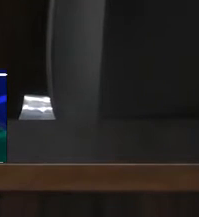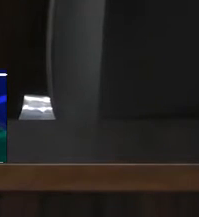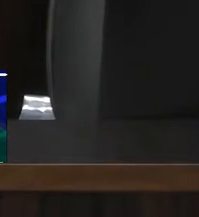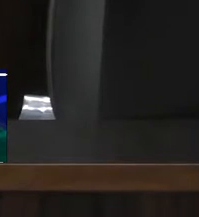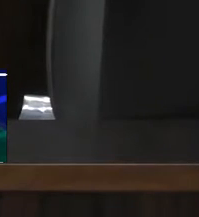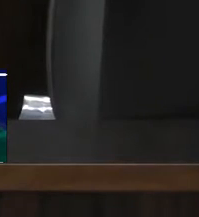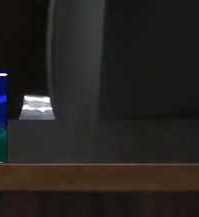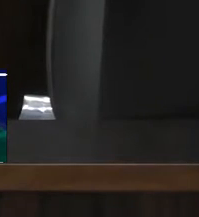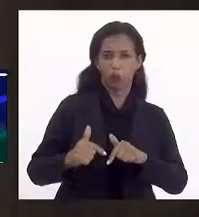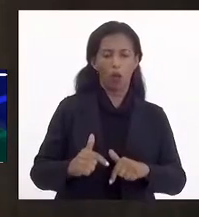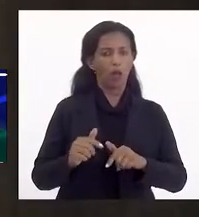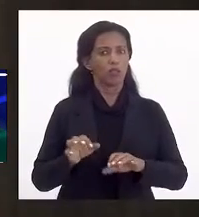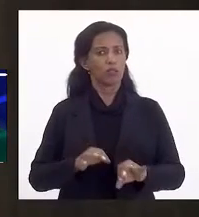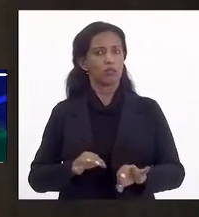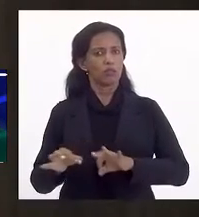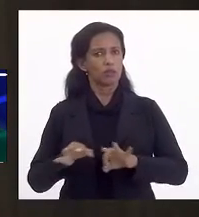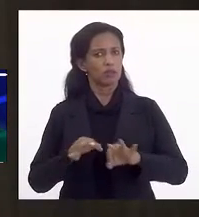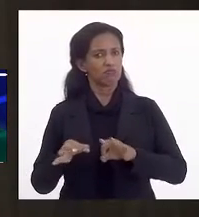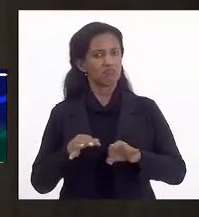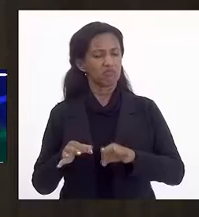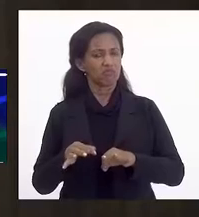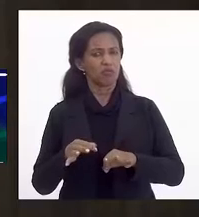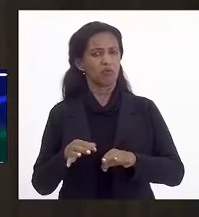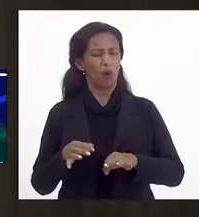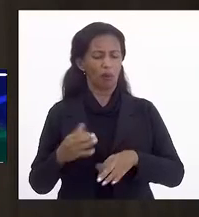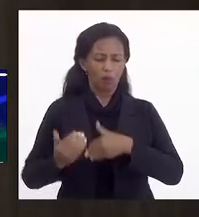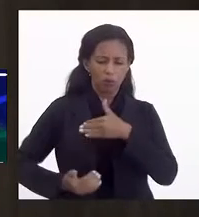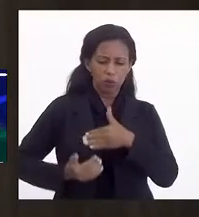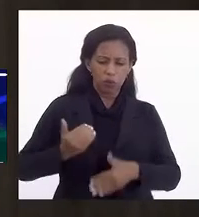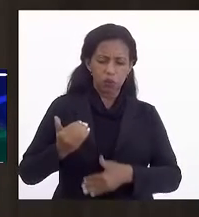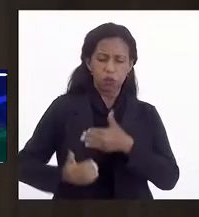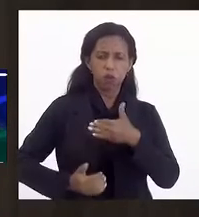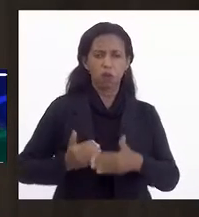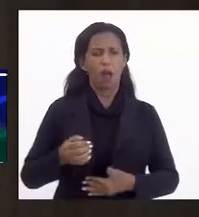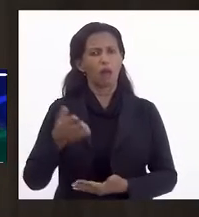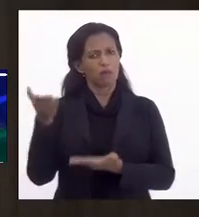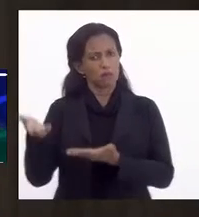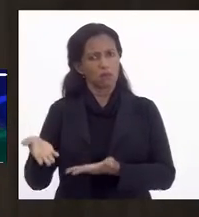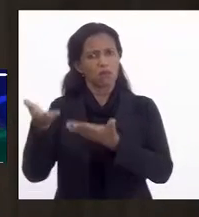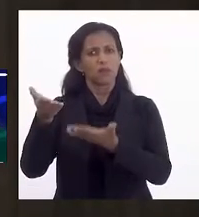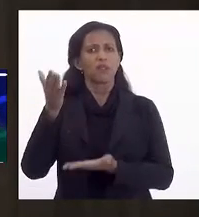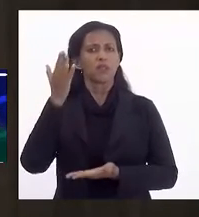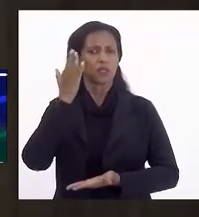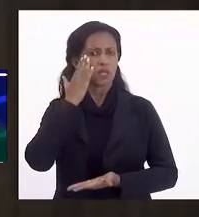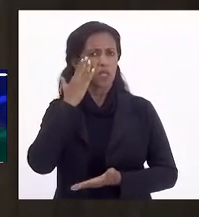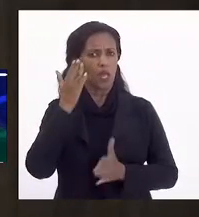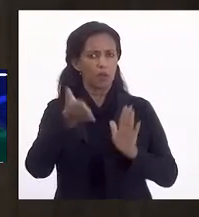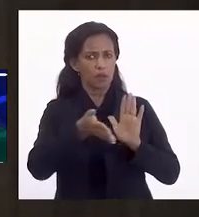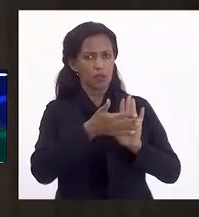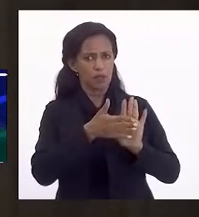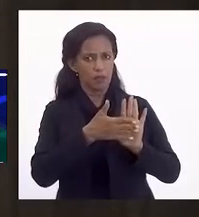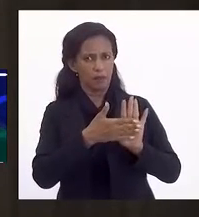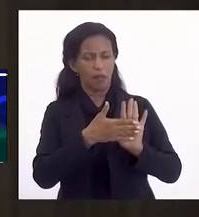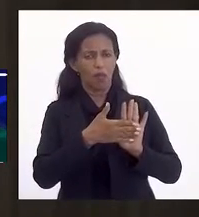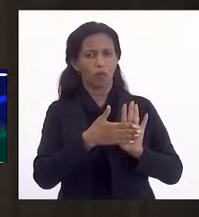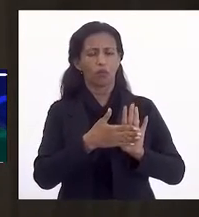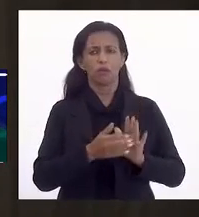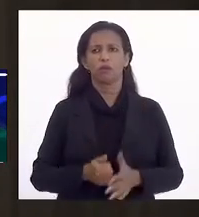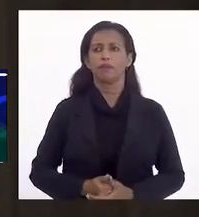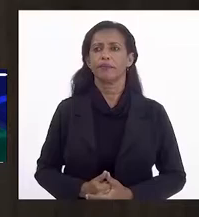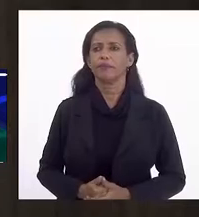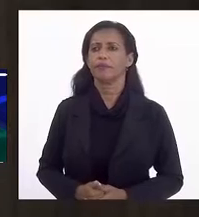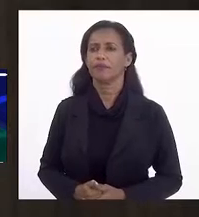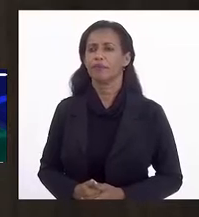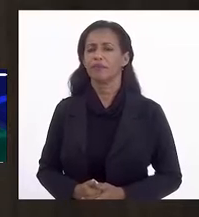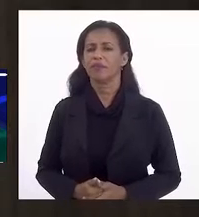atuando de forma muito intensa, como Vossa Excelência sabe, em torno dessa pauta do enfrentamento.